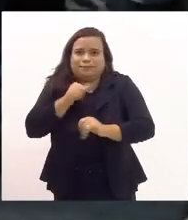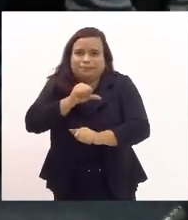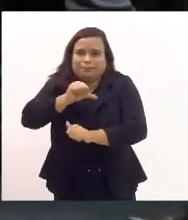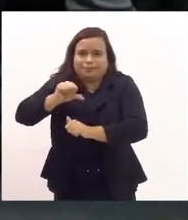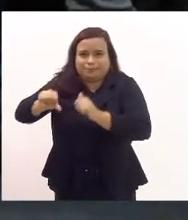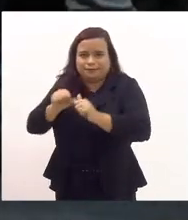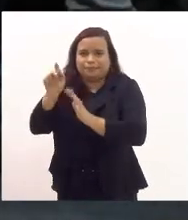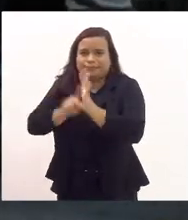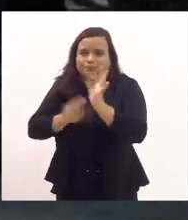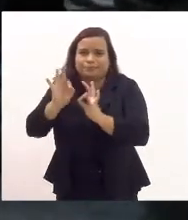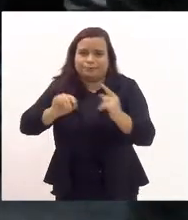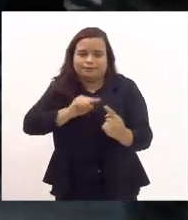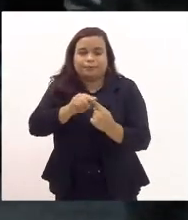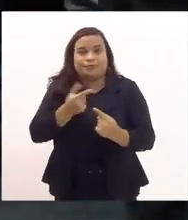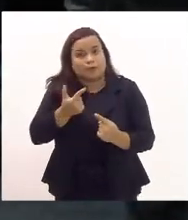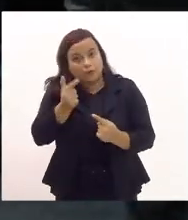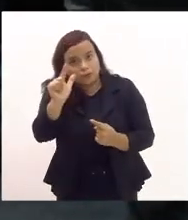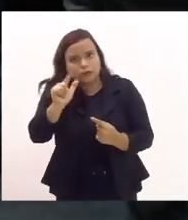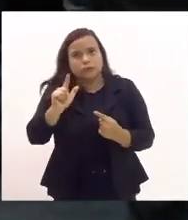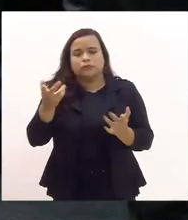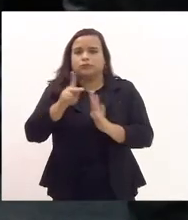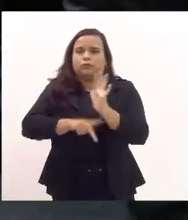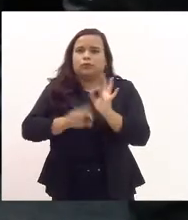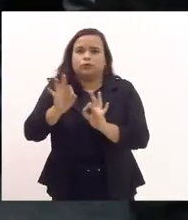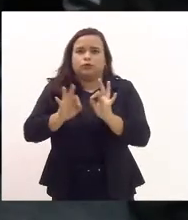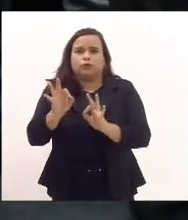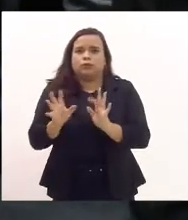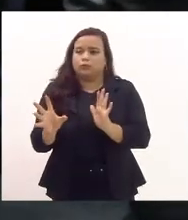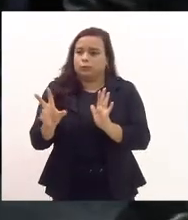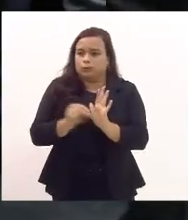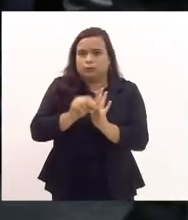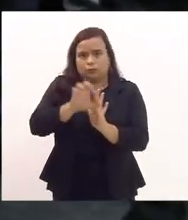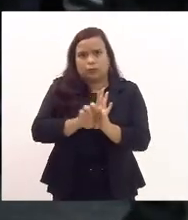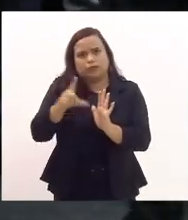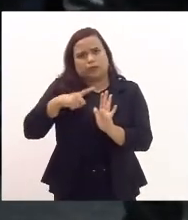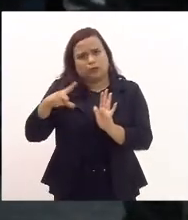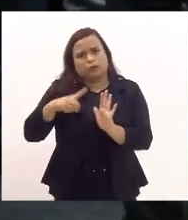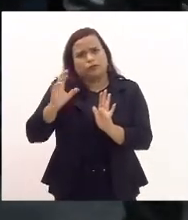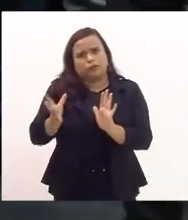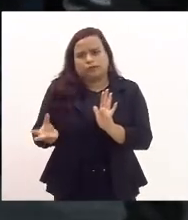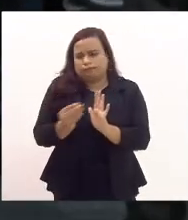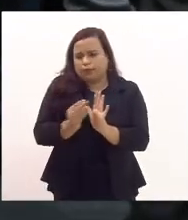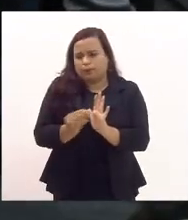do projeto projeto recebeu os emendas Deve parecer do